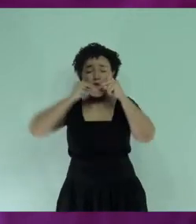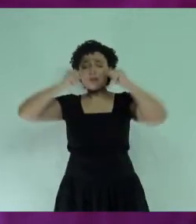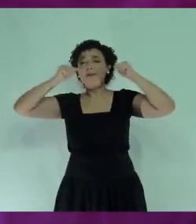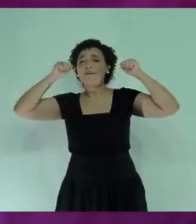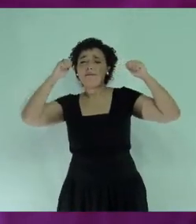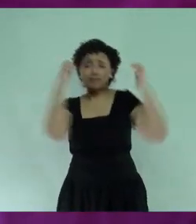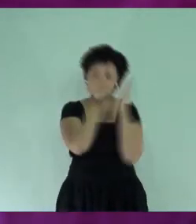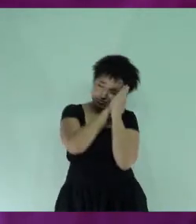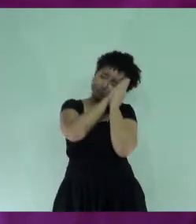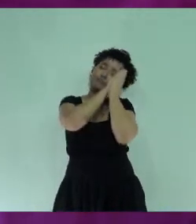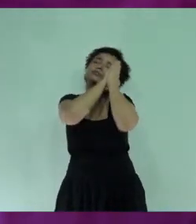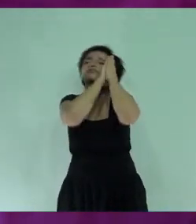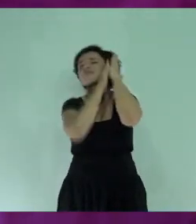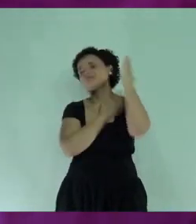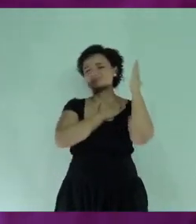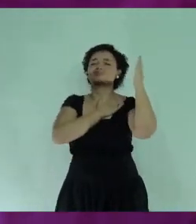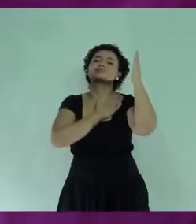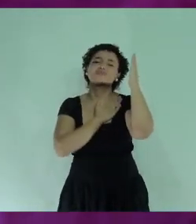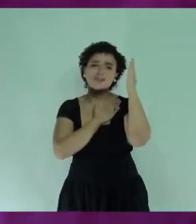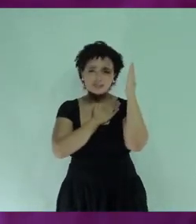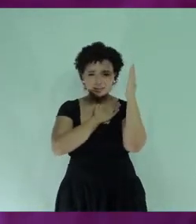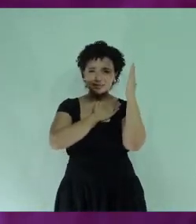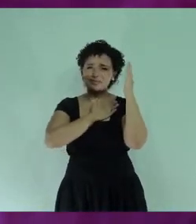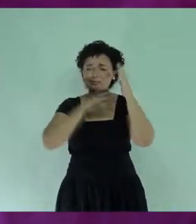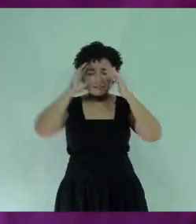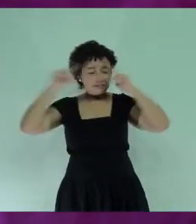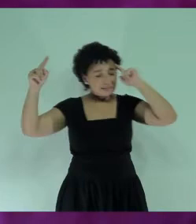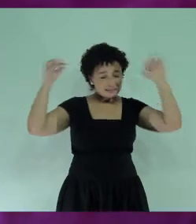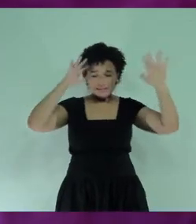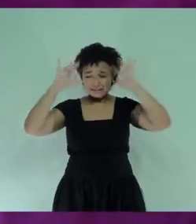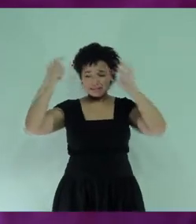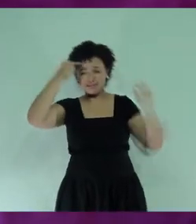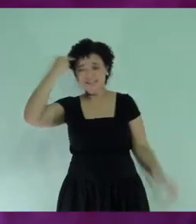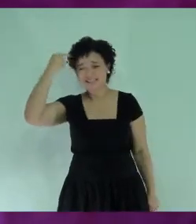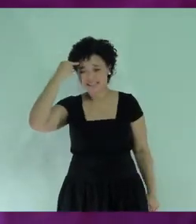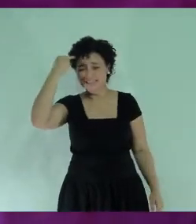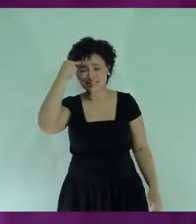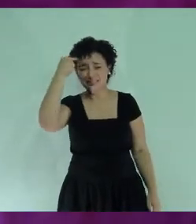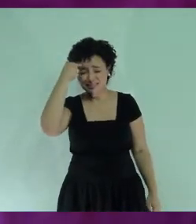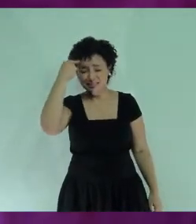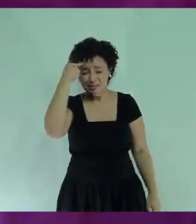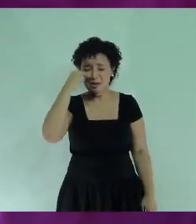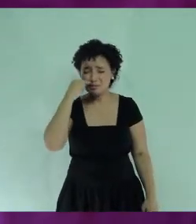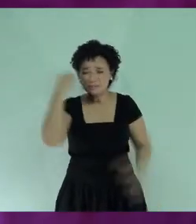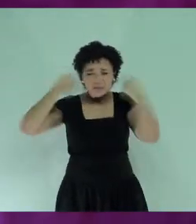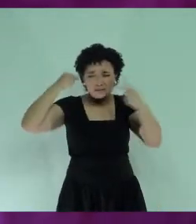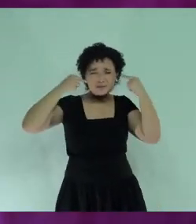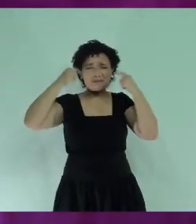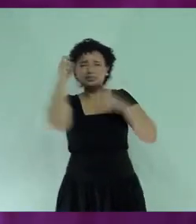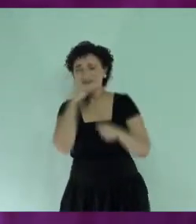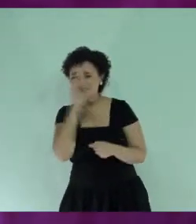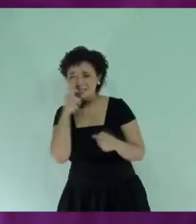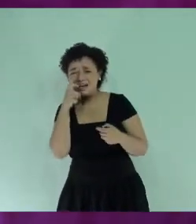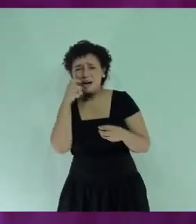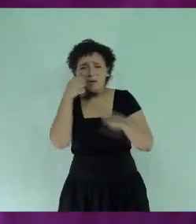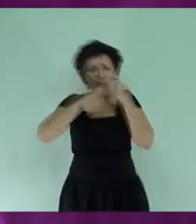boca seca, deitar, desenhar, traçar parábolas paranoicas e acrescentar a crescente da lua louca,